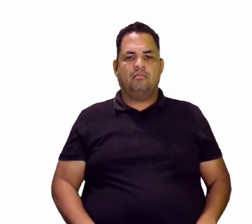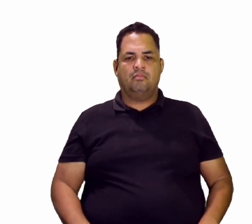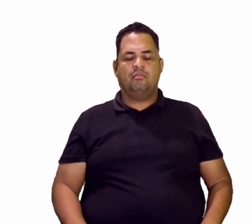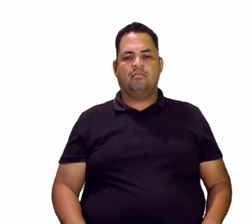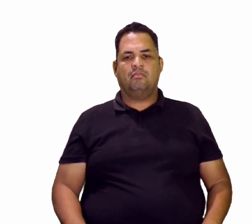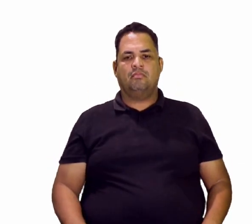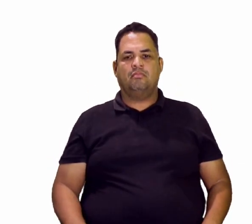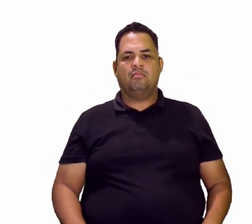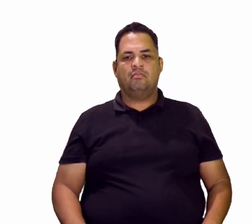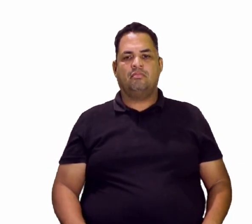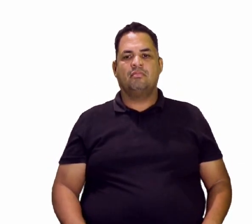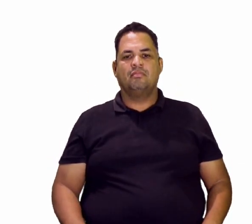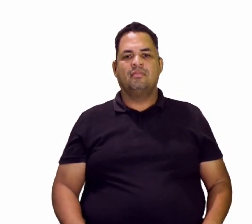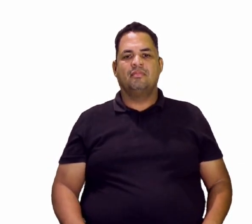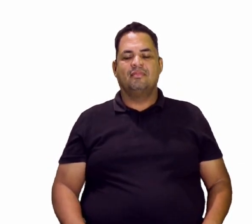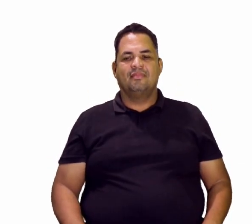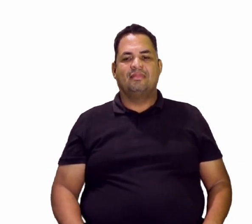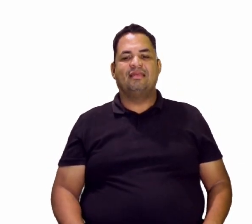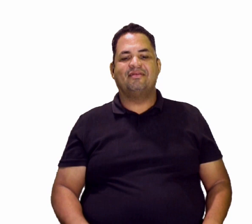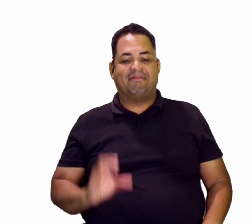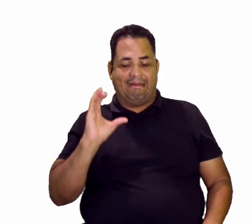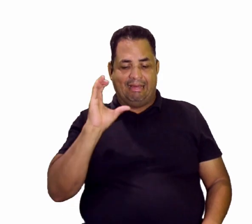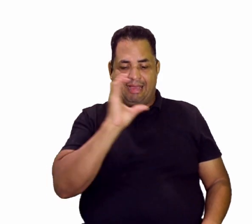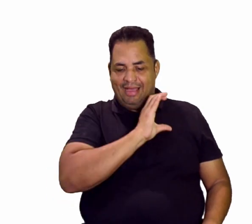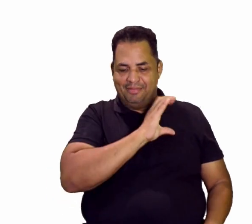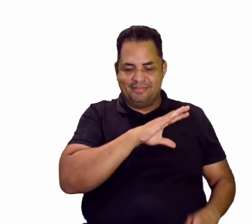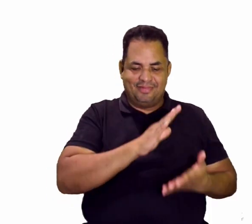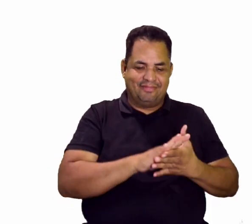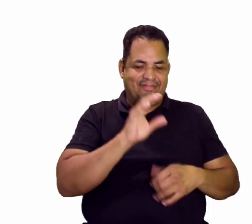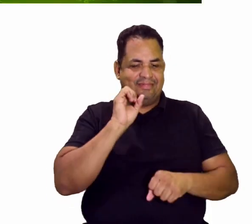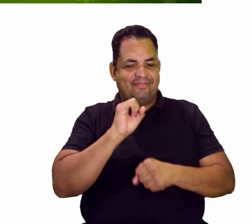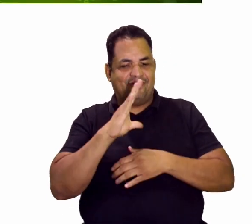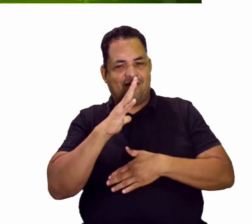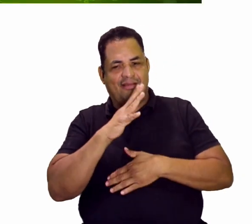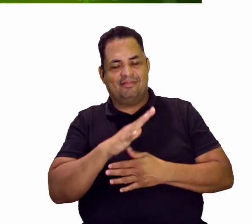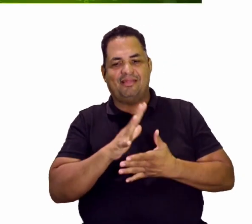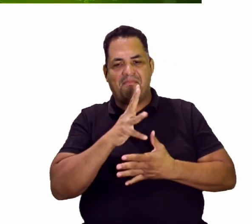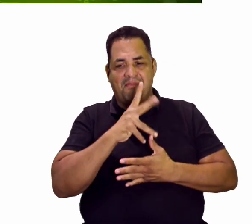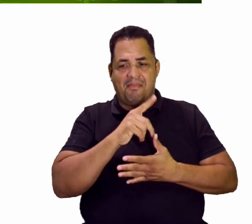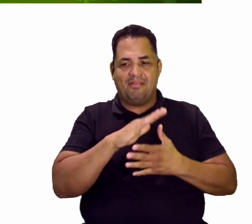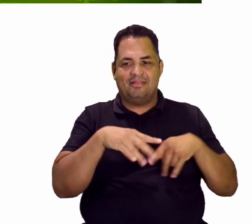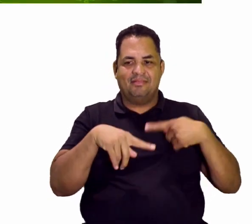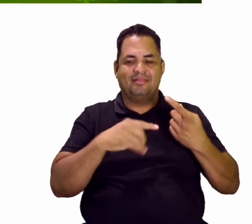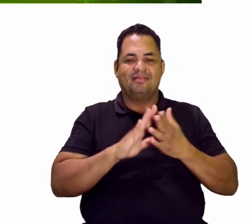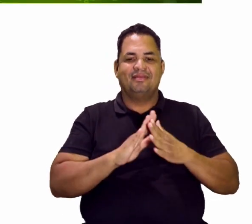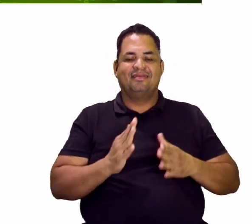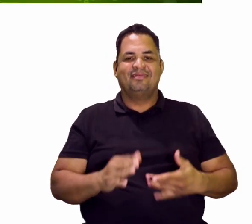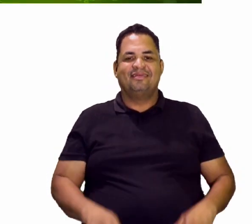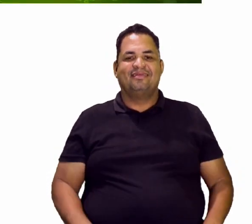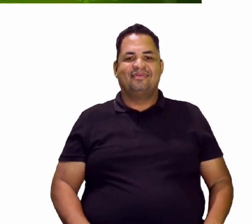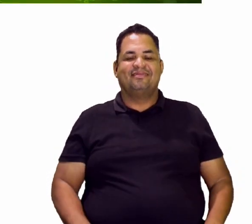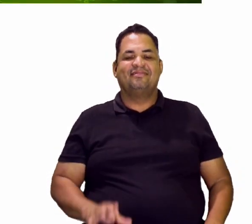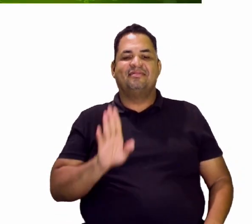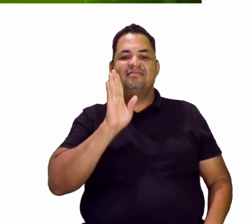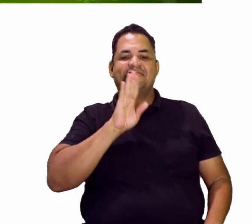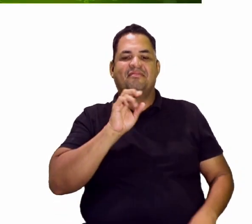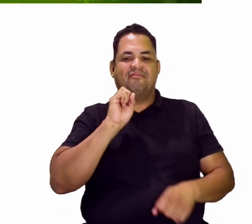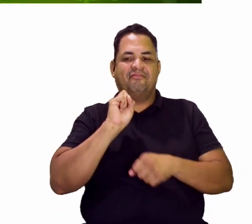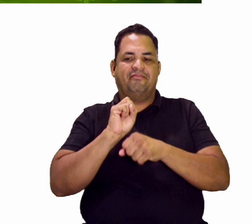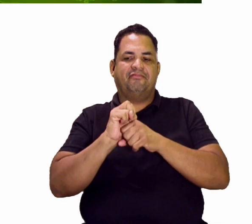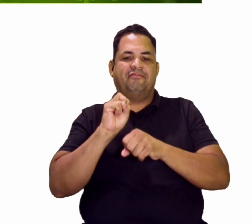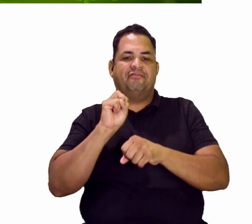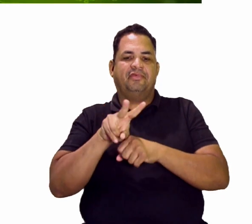generalizações. Tem hora que eu acelero, tem hora que eu desacelero, e o Samuel fica, professora, pelo amor de Deus. Olha que legal.